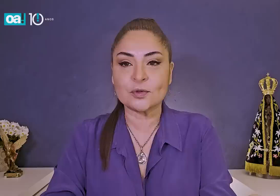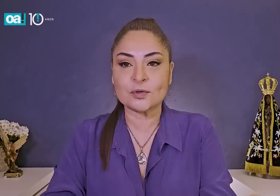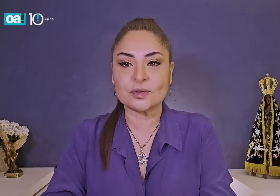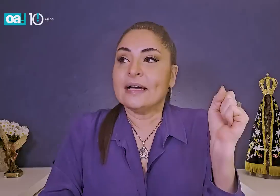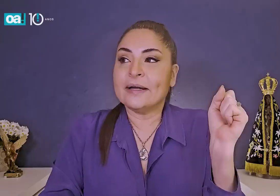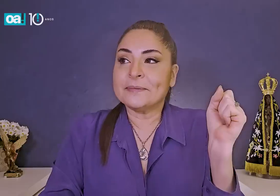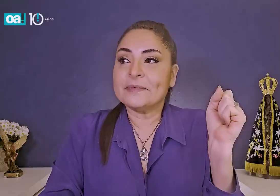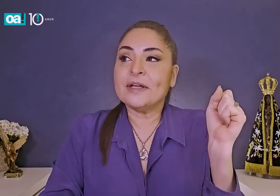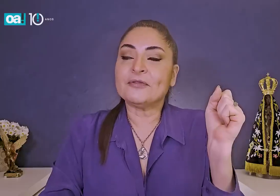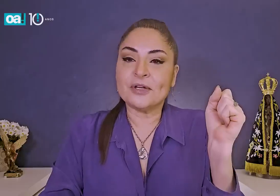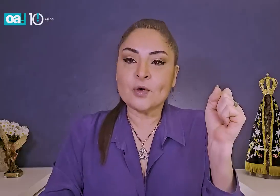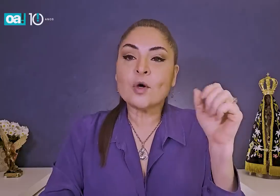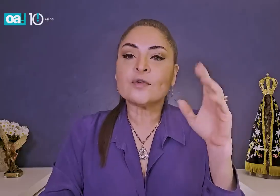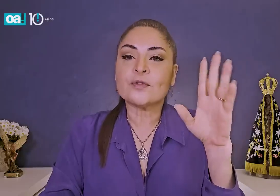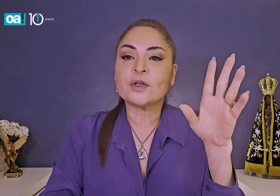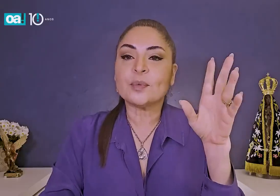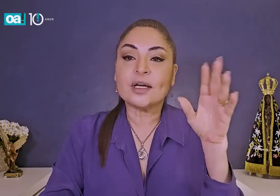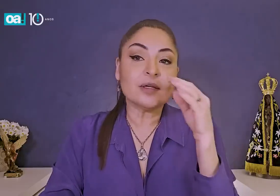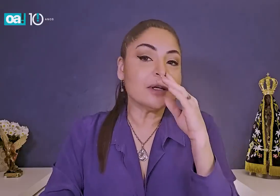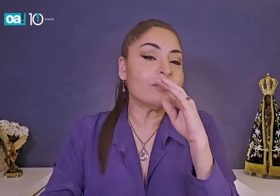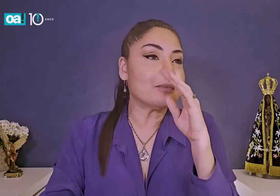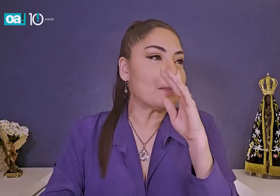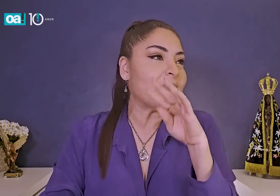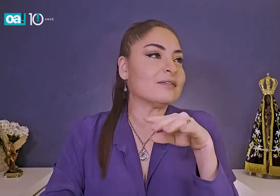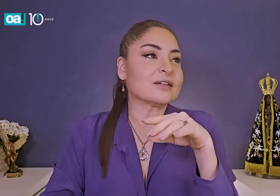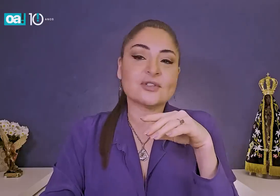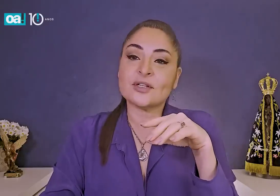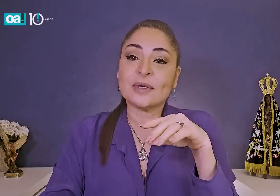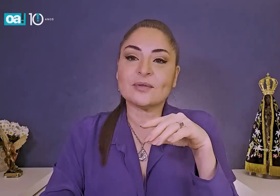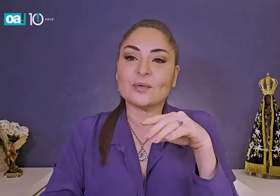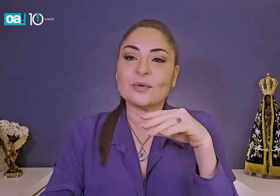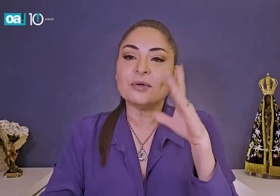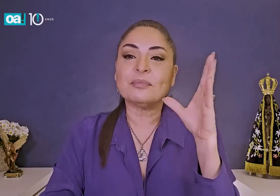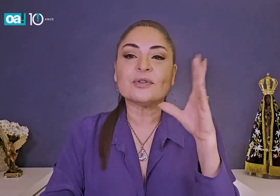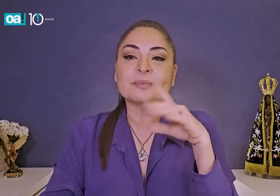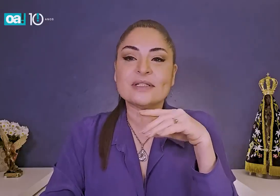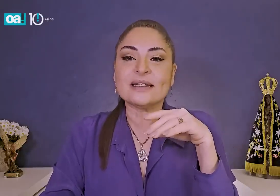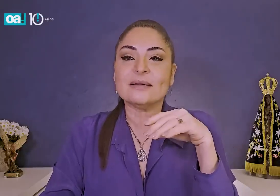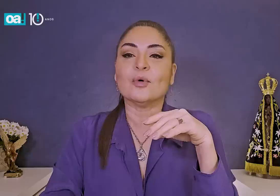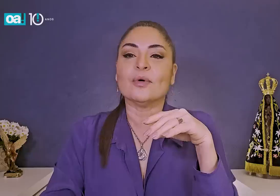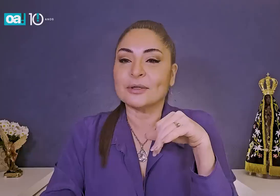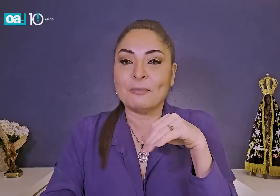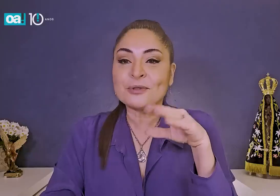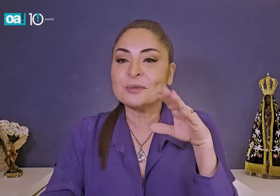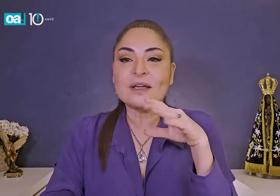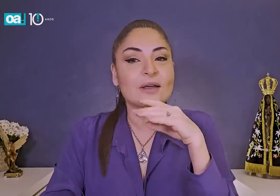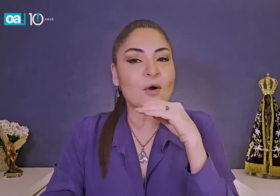um imposto. Ai, enfim, hoje eu vou ficando por aqui. Eu nem vou pôr palavra do dia, porque o imposto me